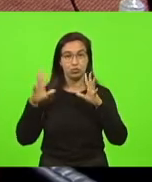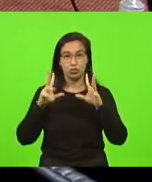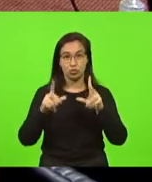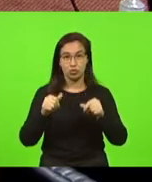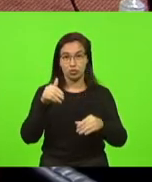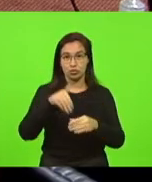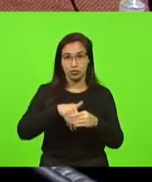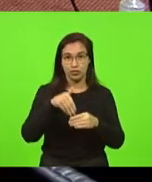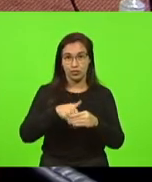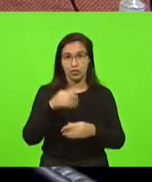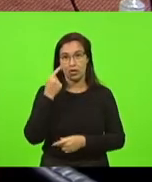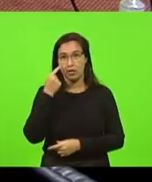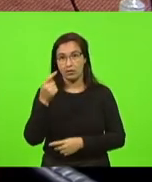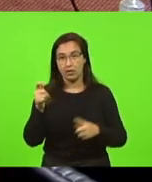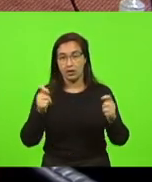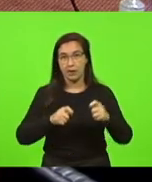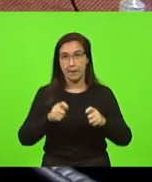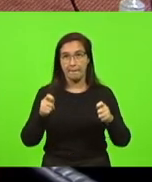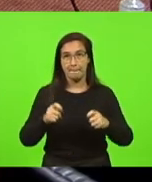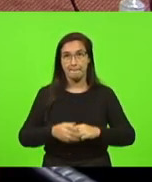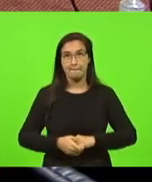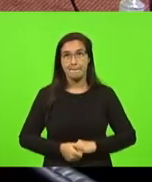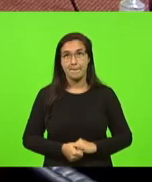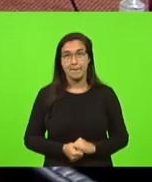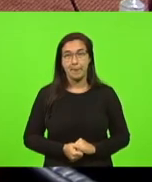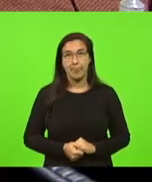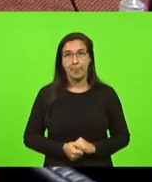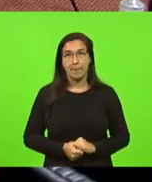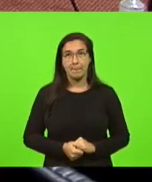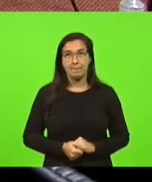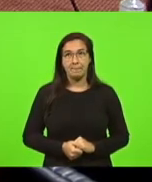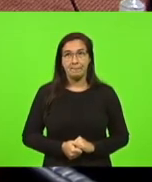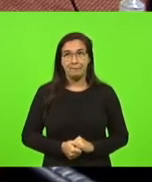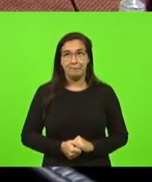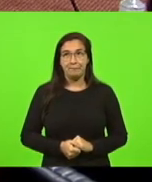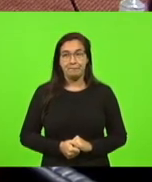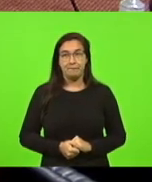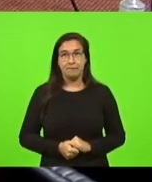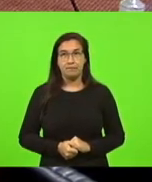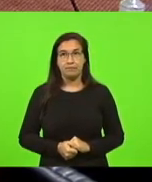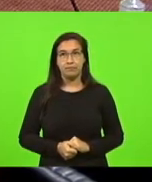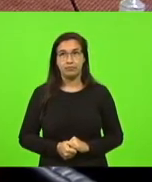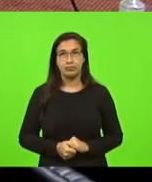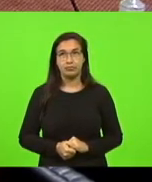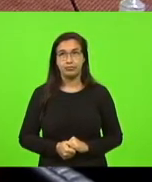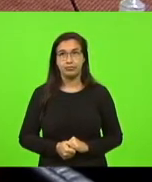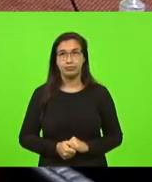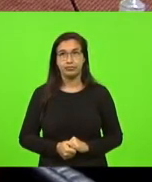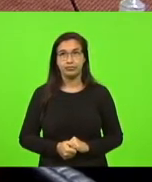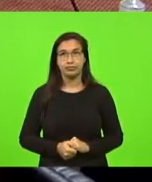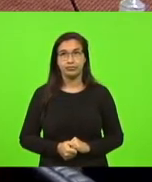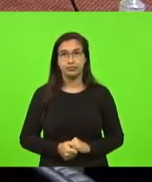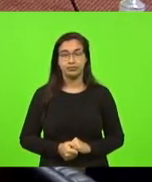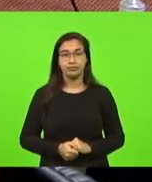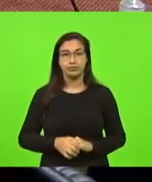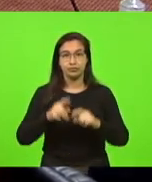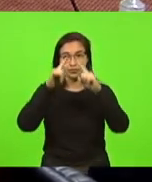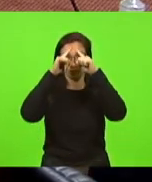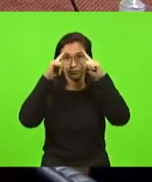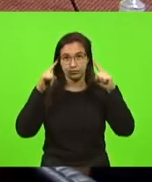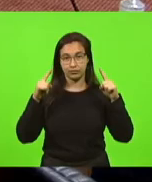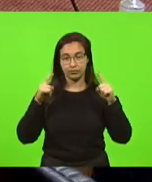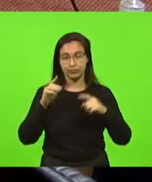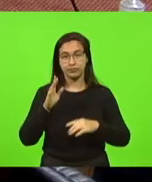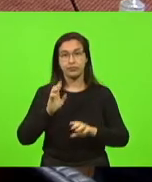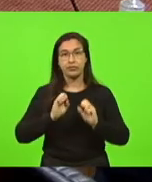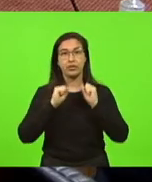exercer seu direito de voto. Senhor presidente, sim, deputado Neudir Sareta. Vou também com declaração de voto em face da defesa